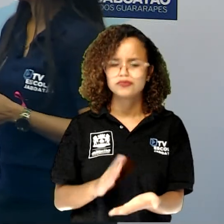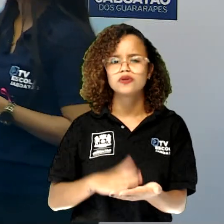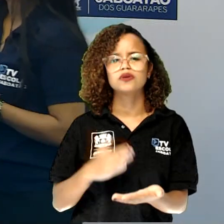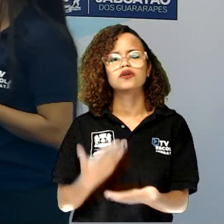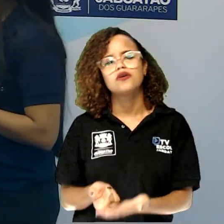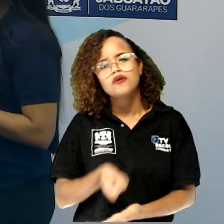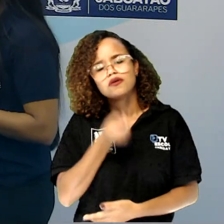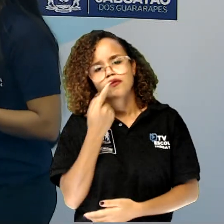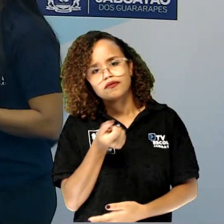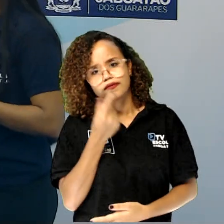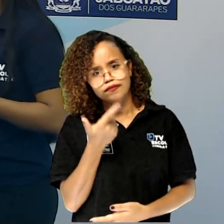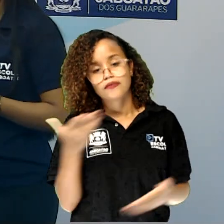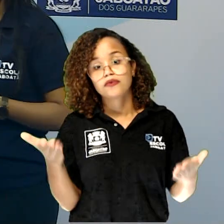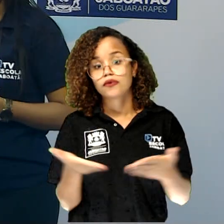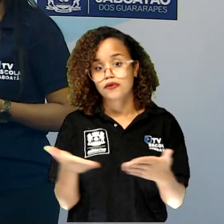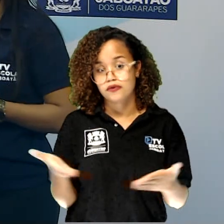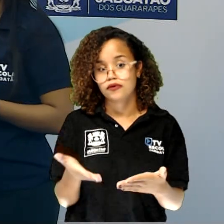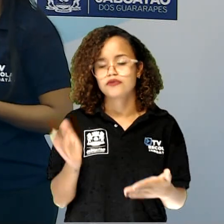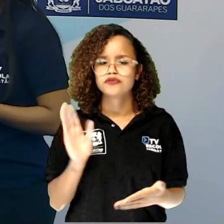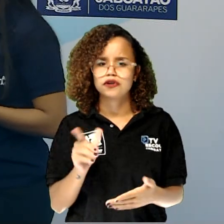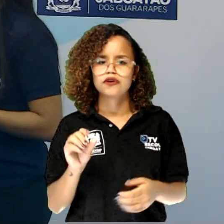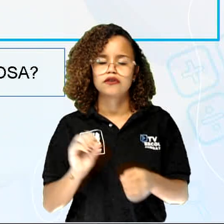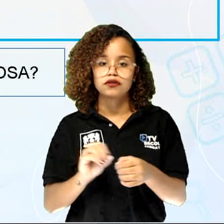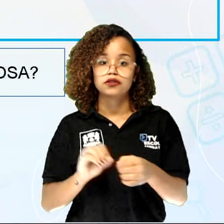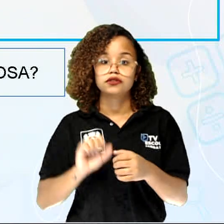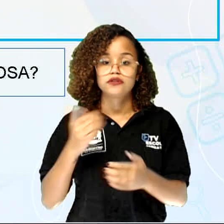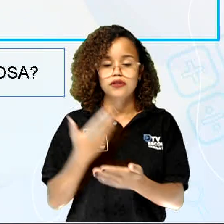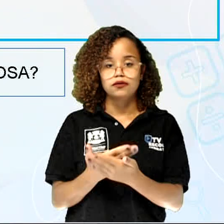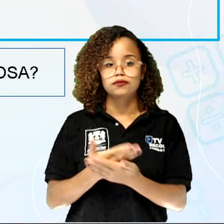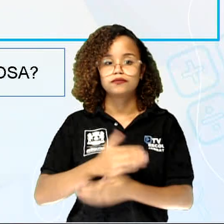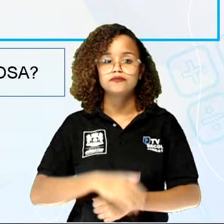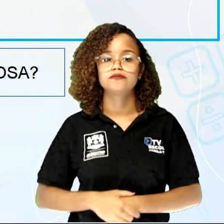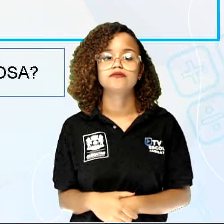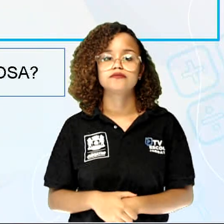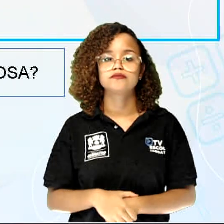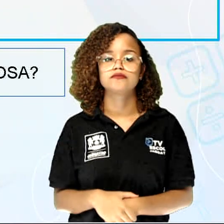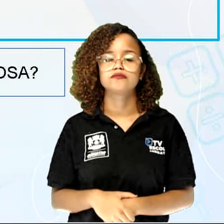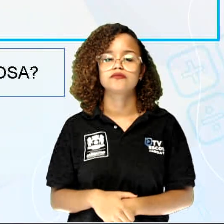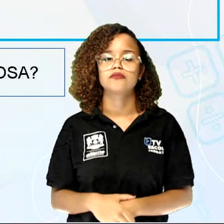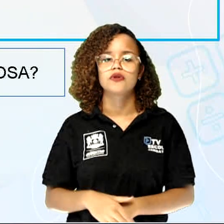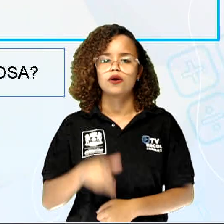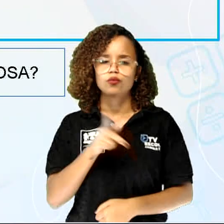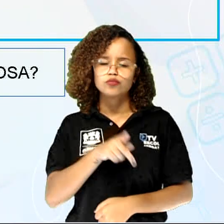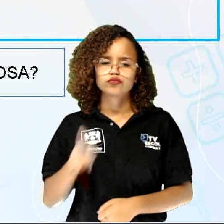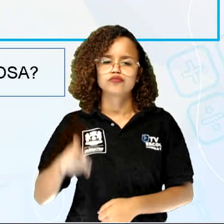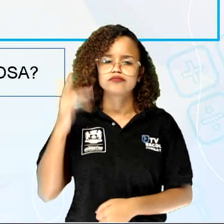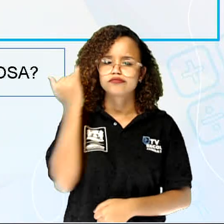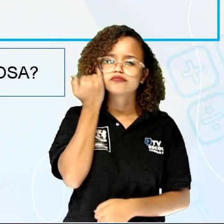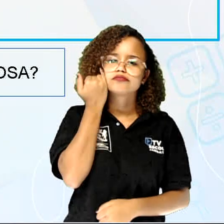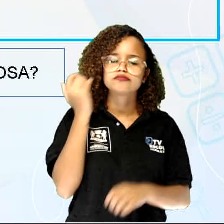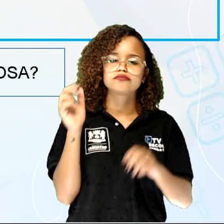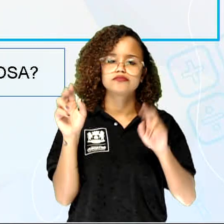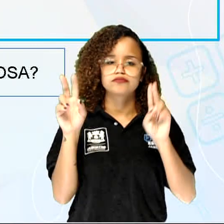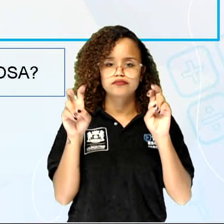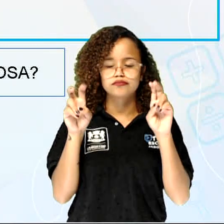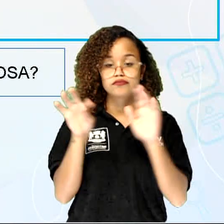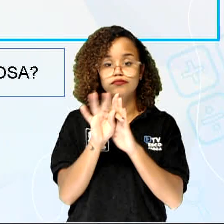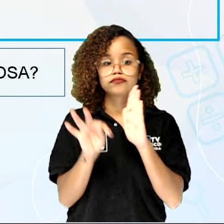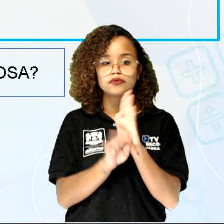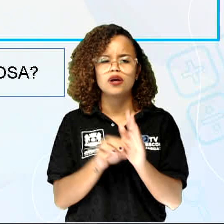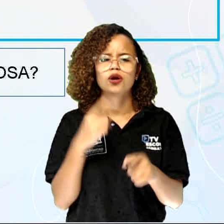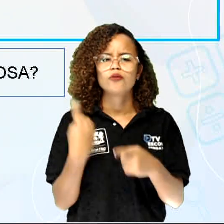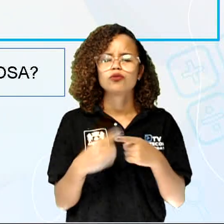um tipo de narrativa que apresenta um duplo sentido. Agora a gente vai para